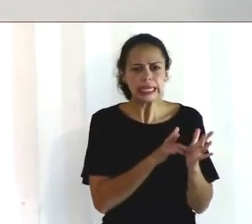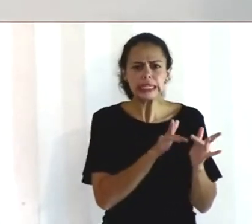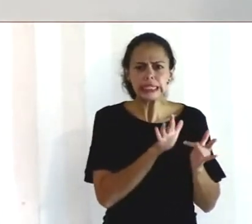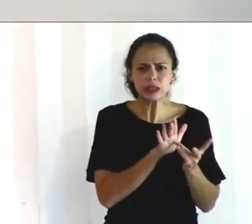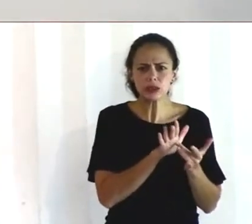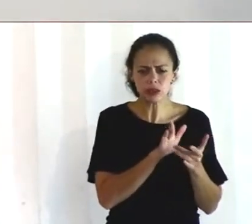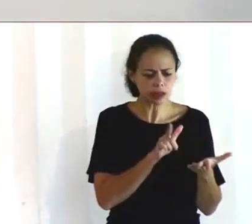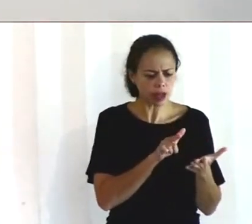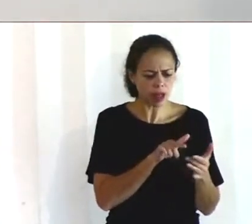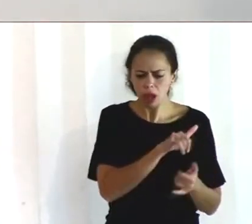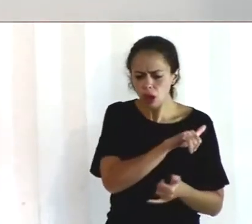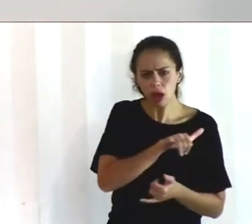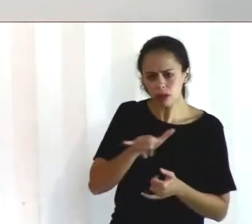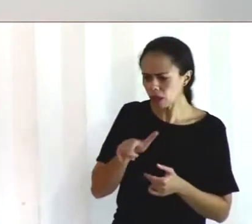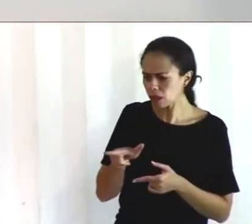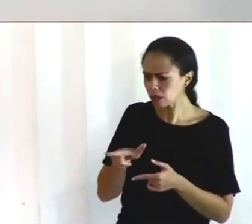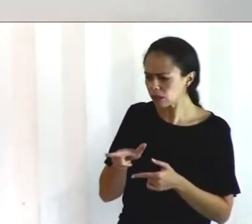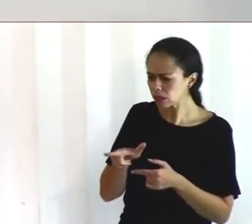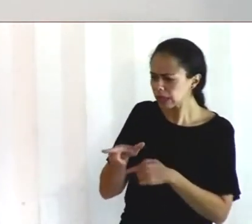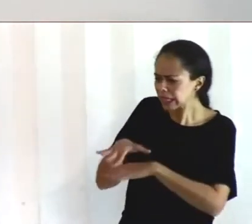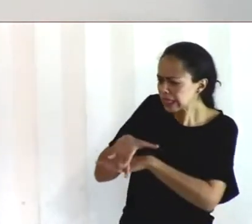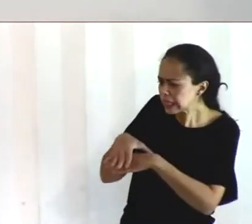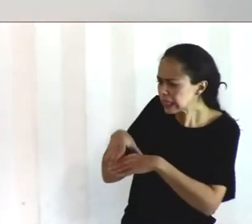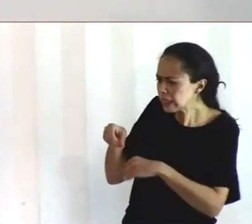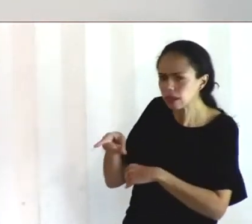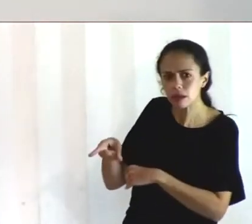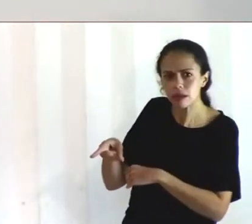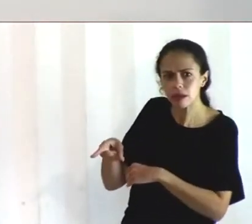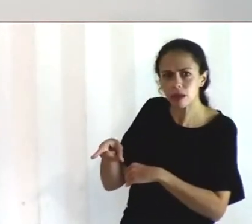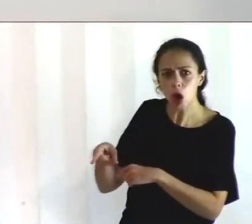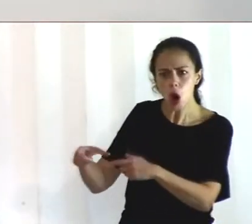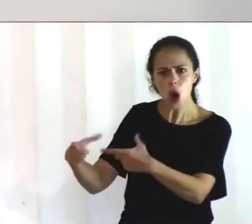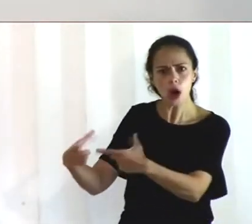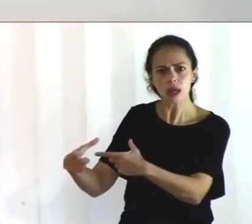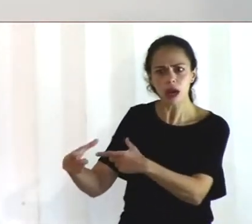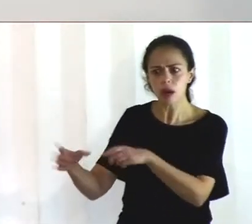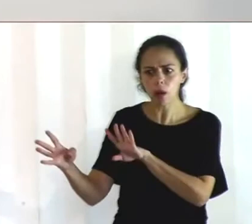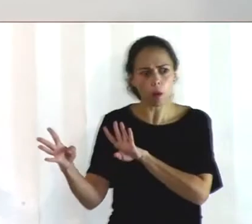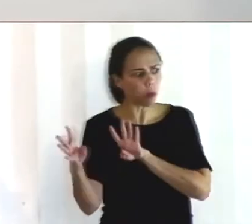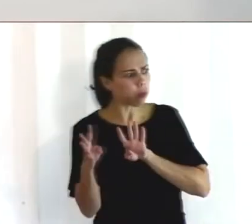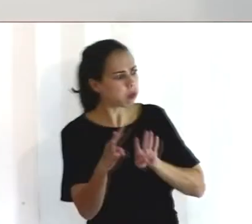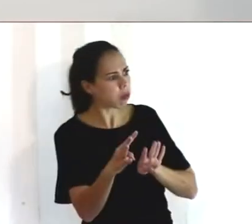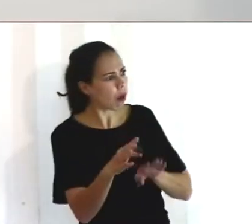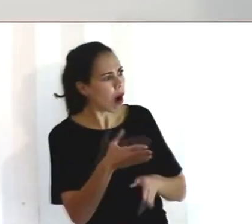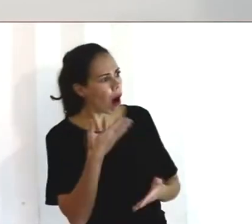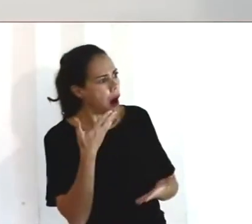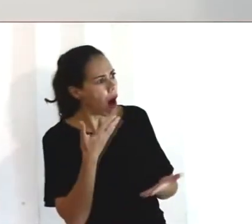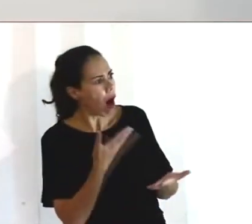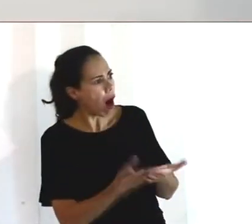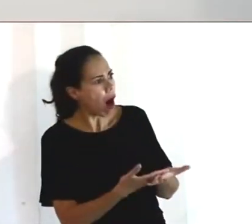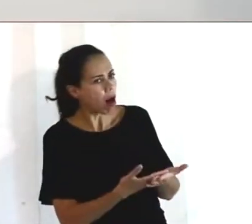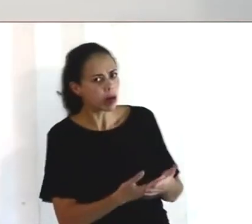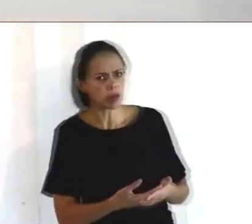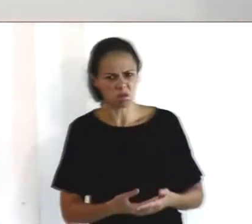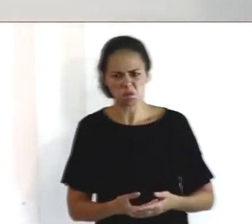o curar aos olhos de uma cidade, meus irmãos, é uma demonstração de poder.